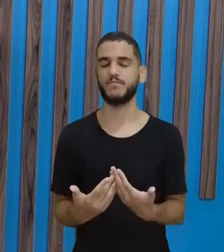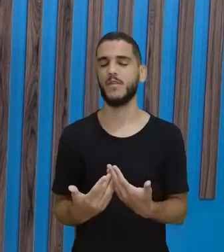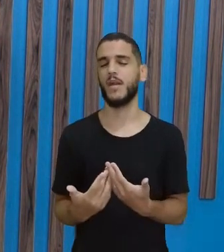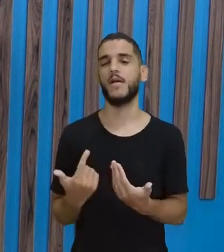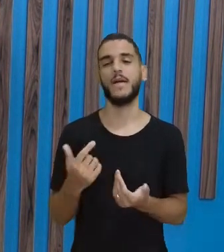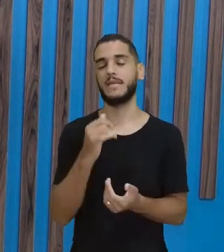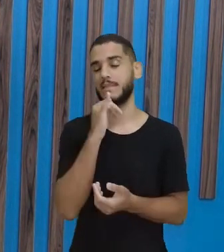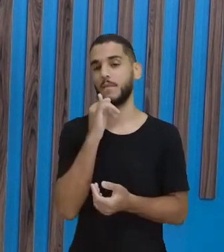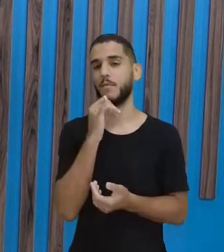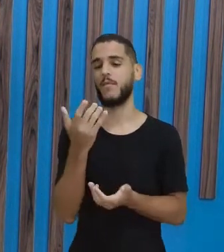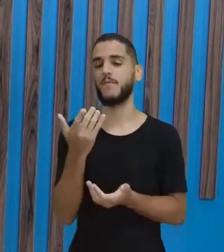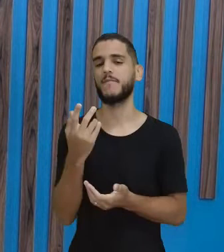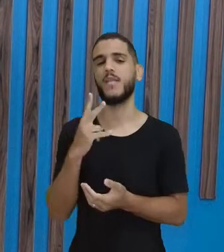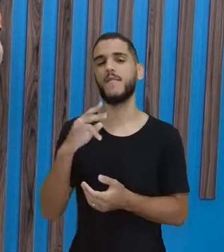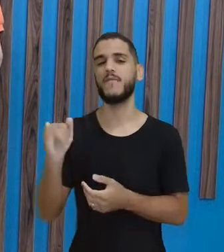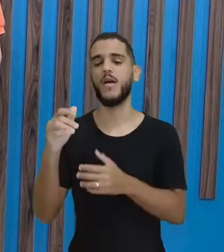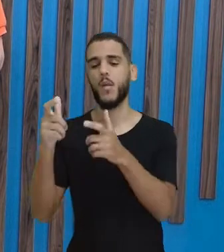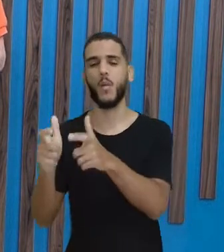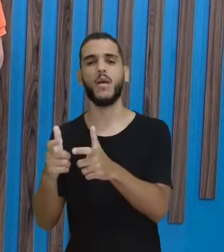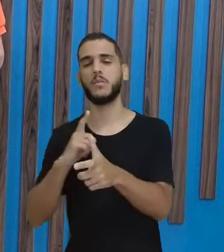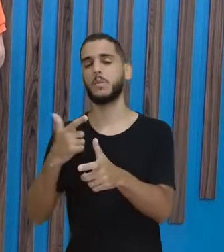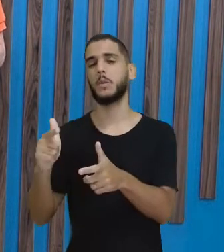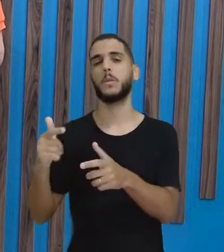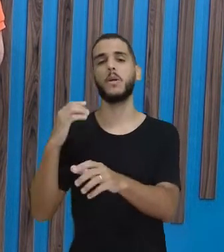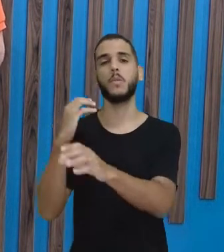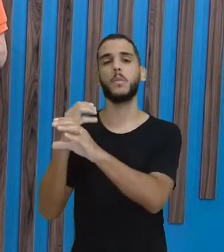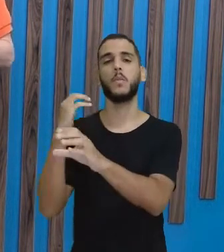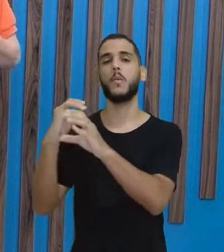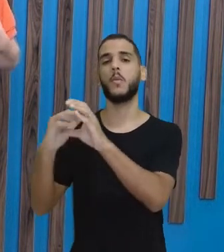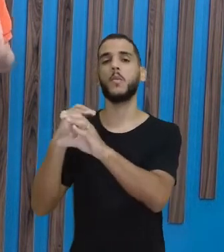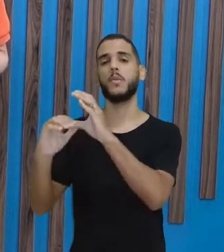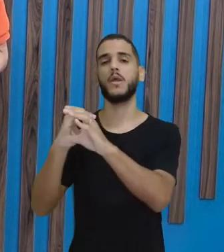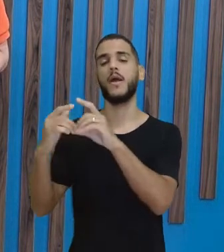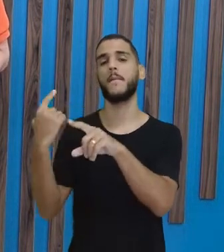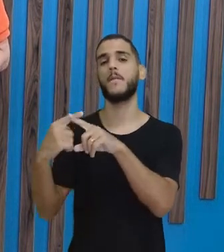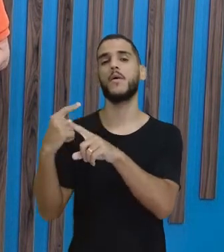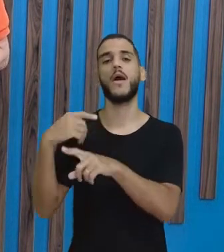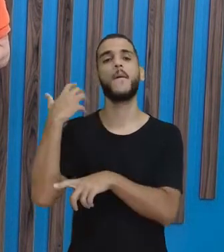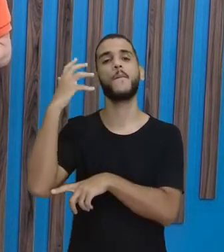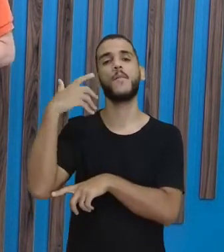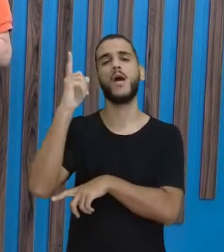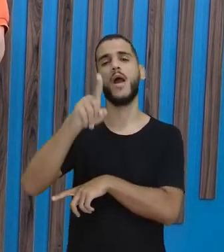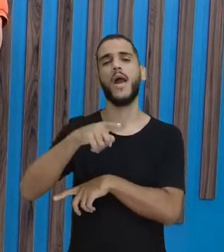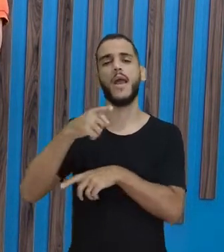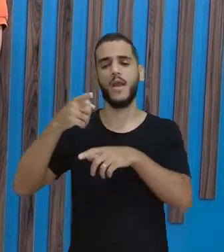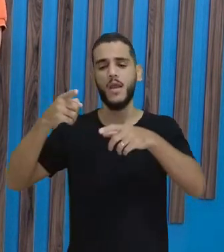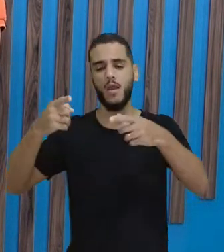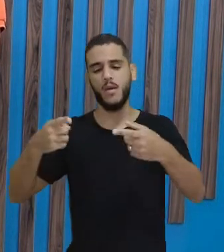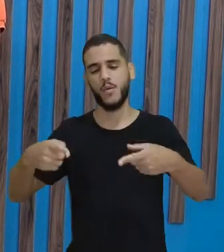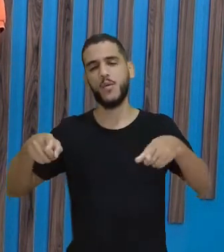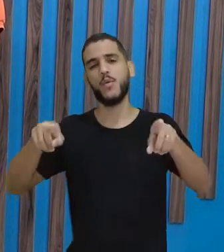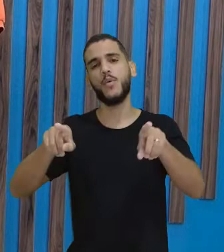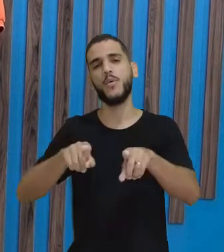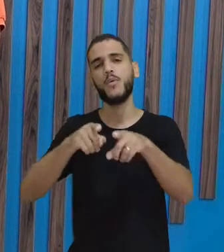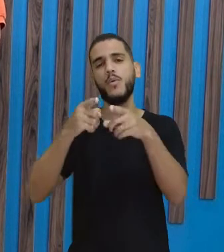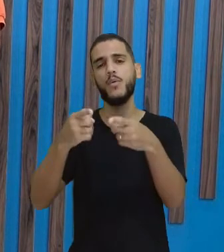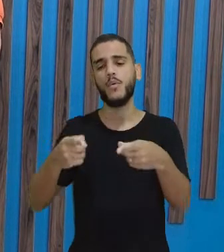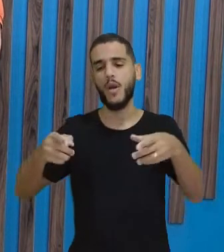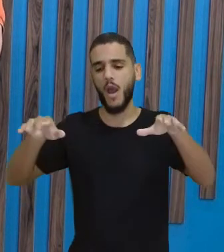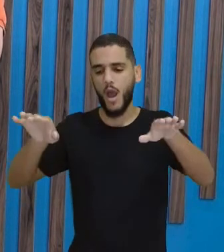lugar e, assim, não existe a comunicação. A música é harmonia, não é? A própria música, quando foi